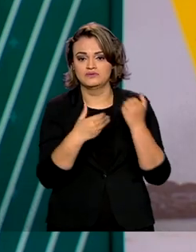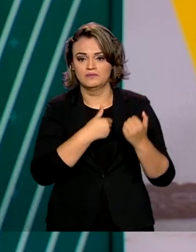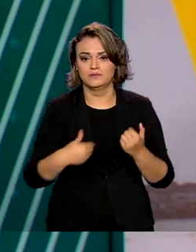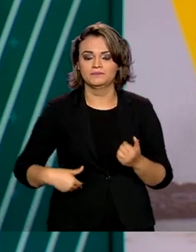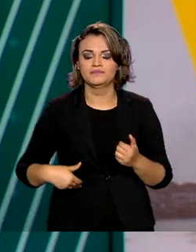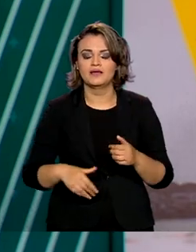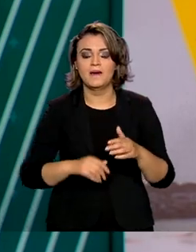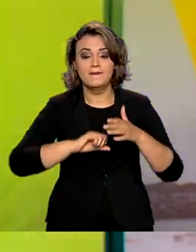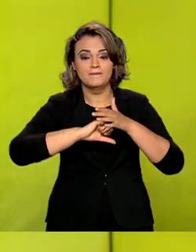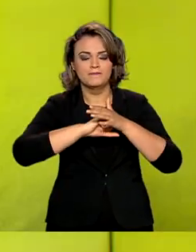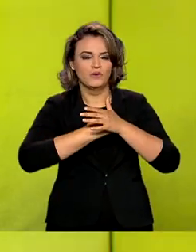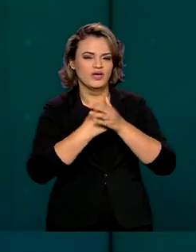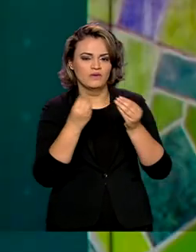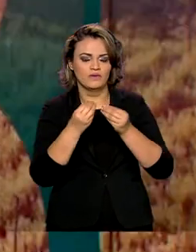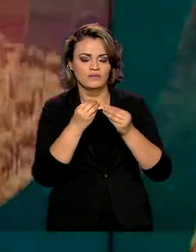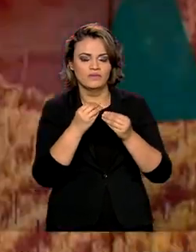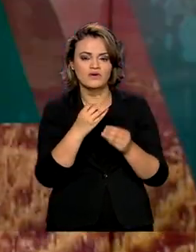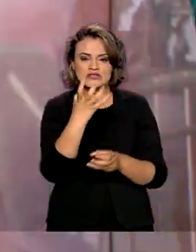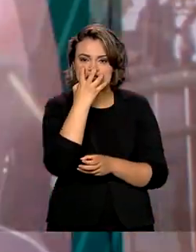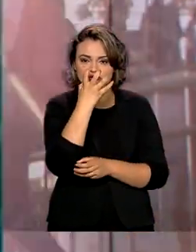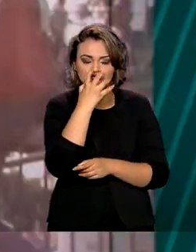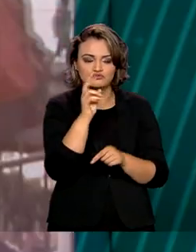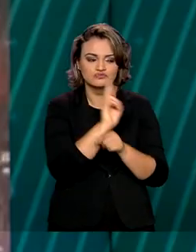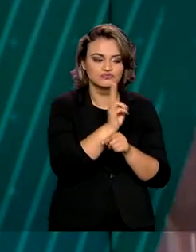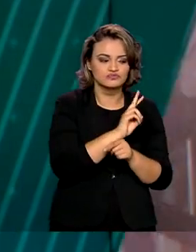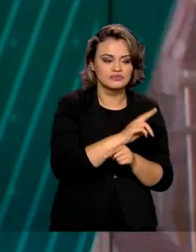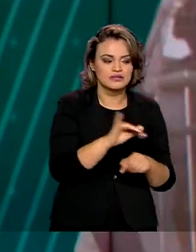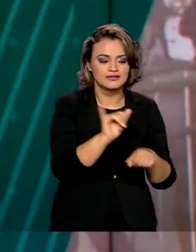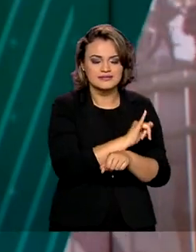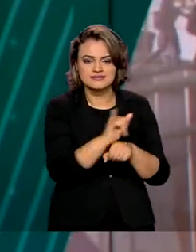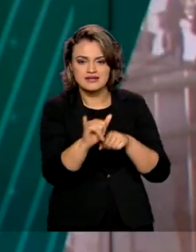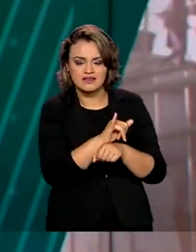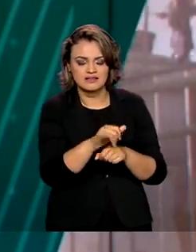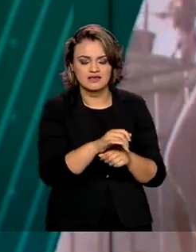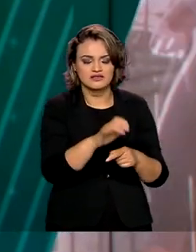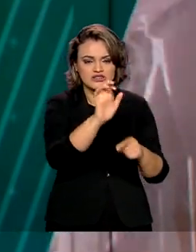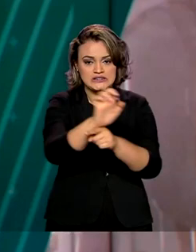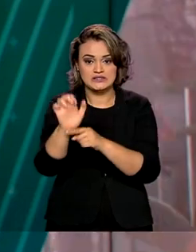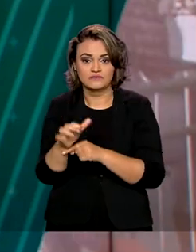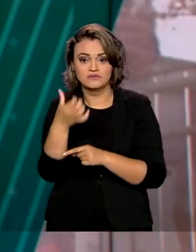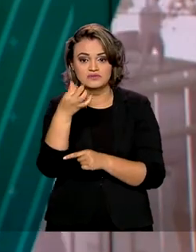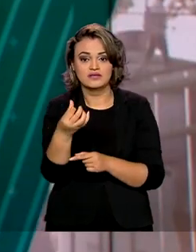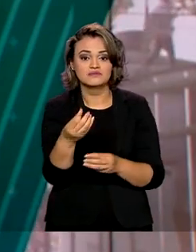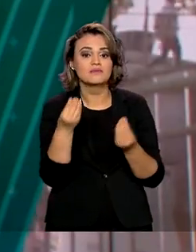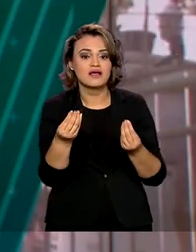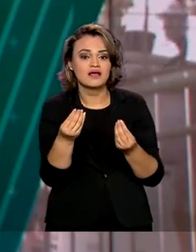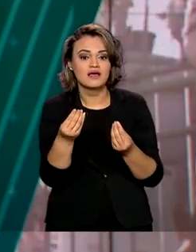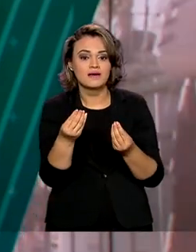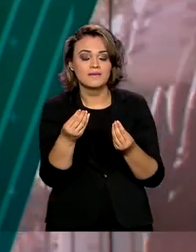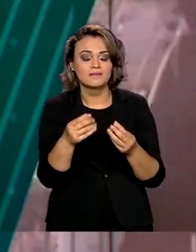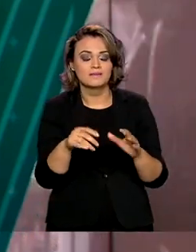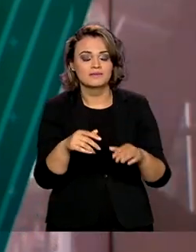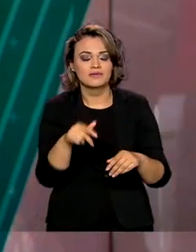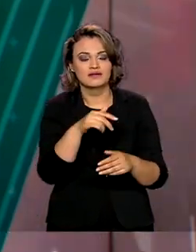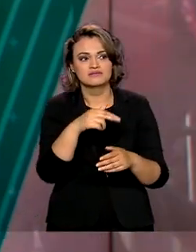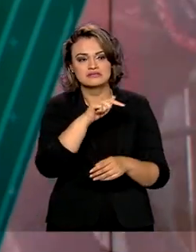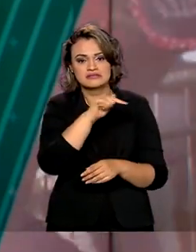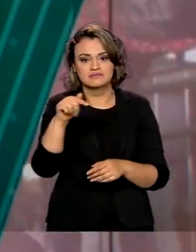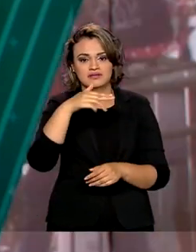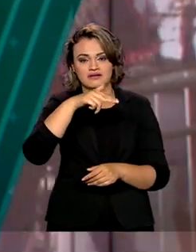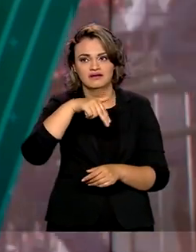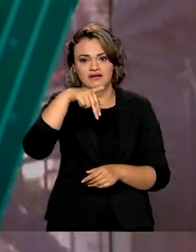o bloqueio com cães farejadores em Pontos estratégicos de seis estados marca o início da semana nacional de